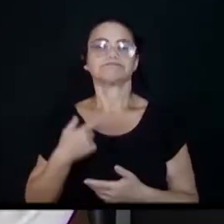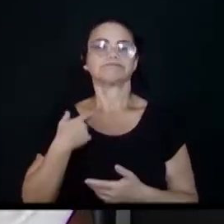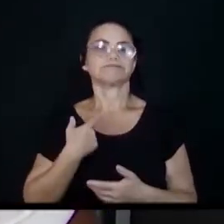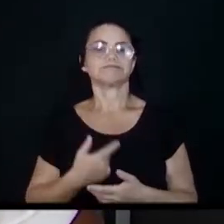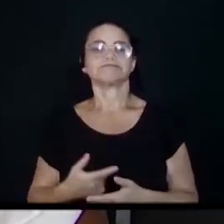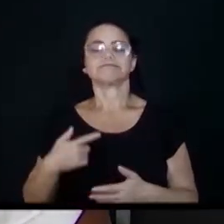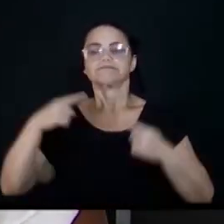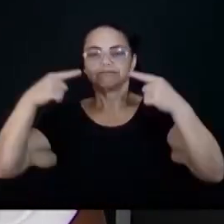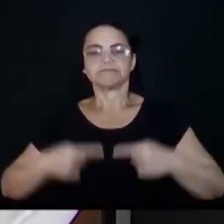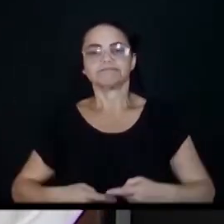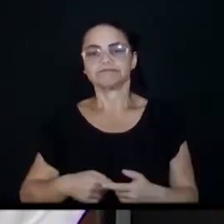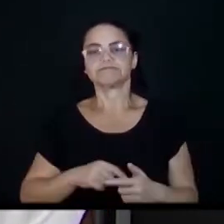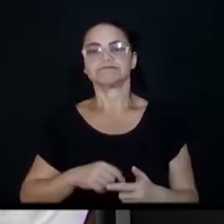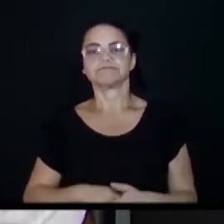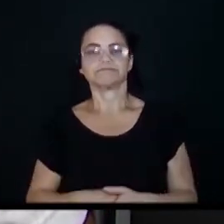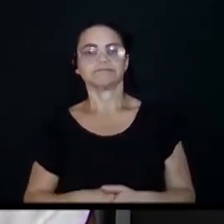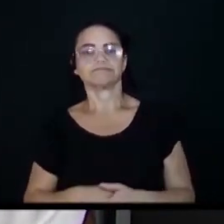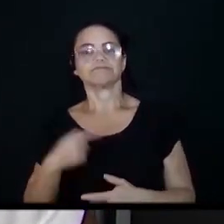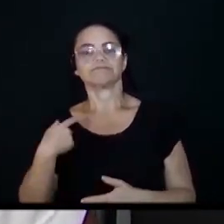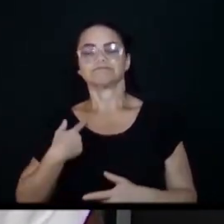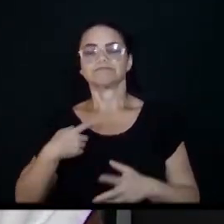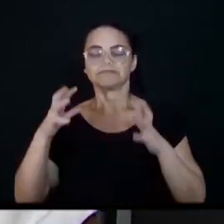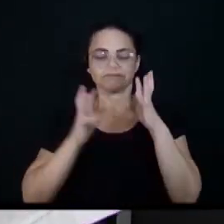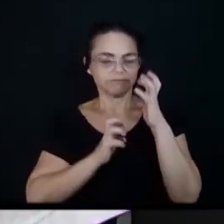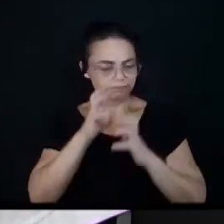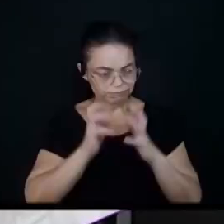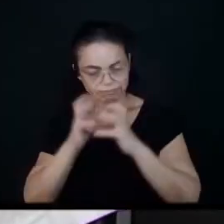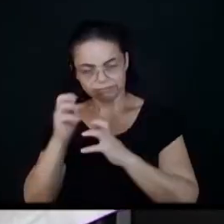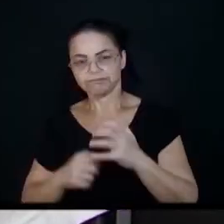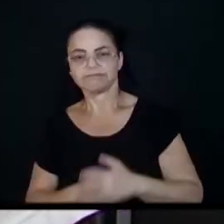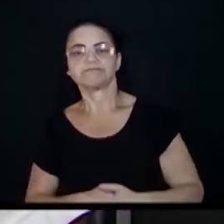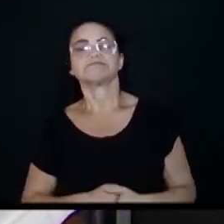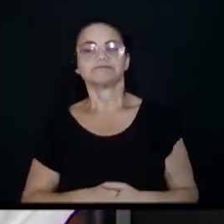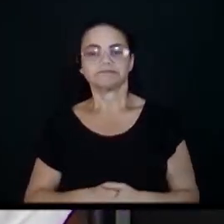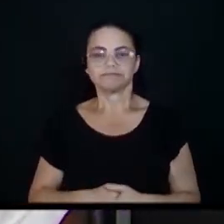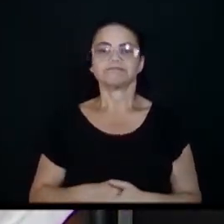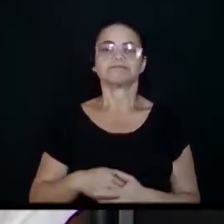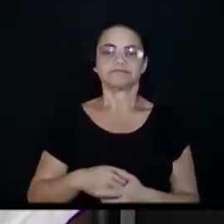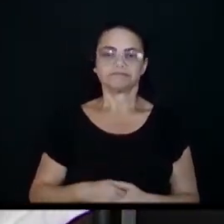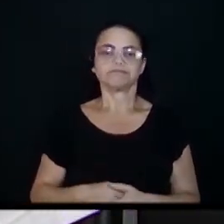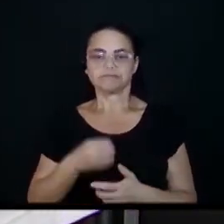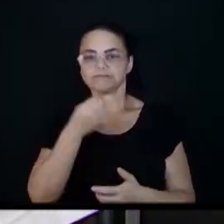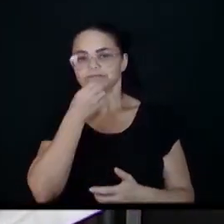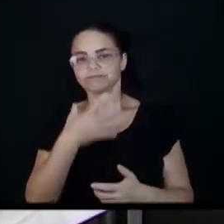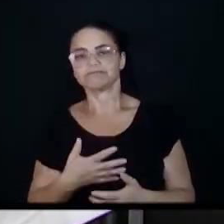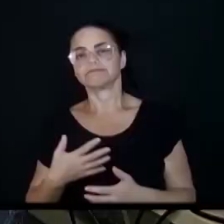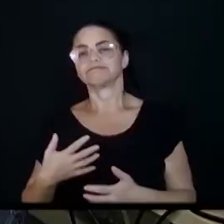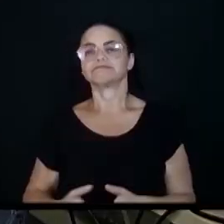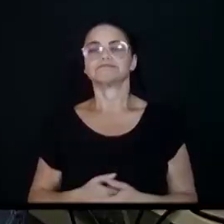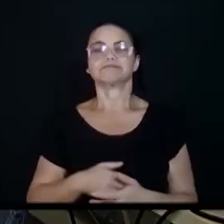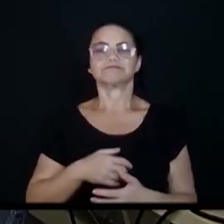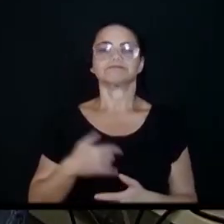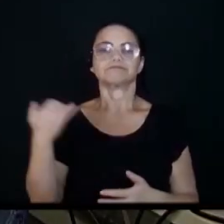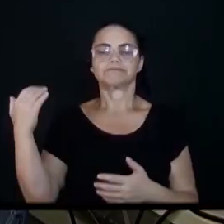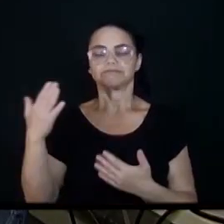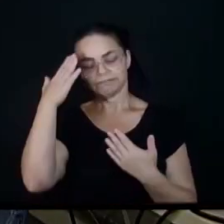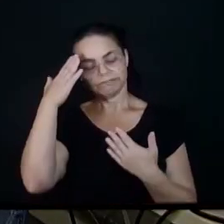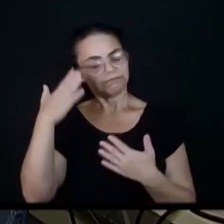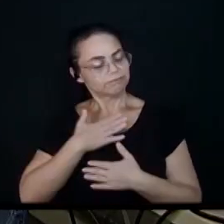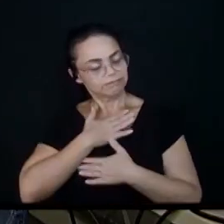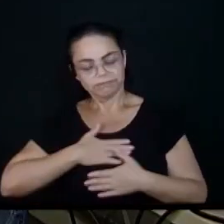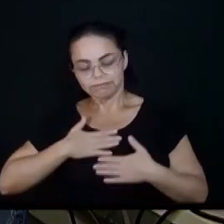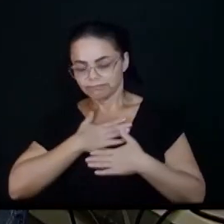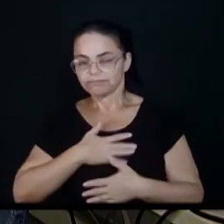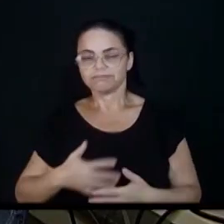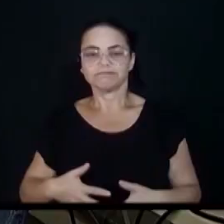muitos conflitos, muitas tribulações, mas é um trabalho muito, muito gratificante. Tá aí, então,